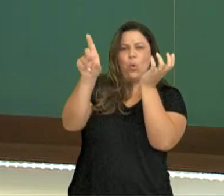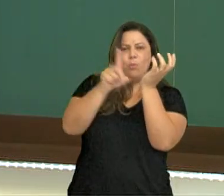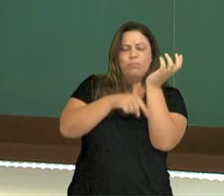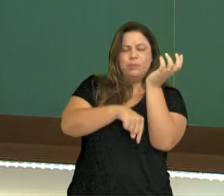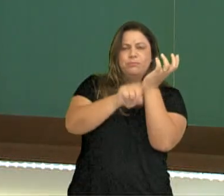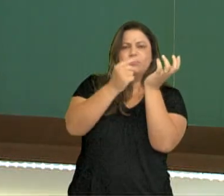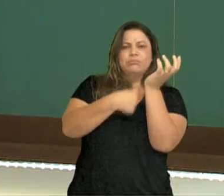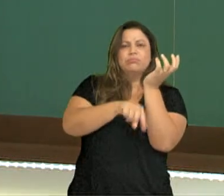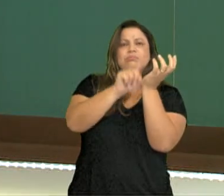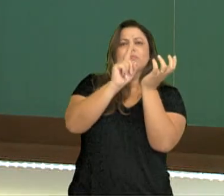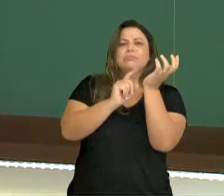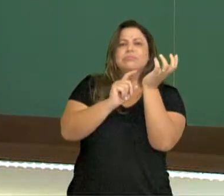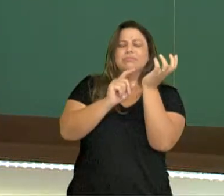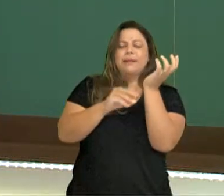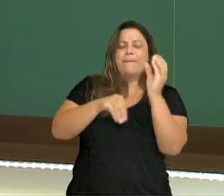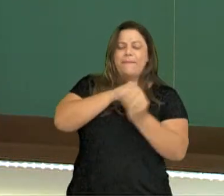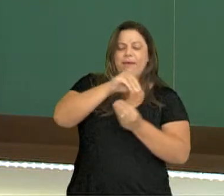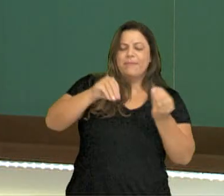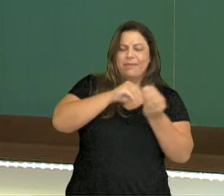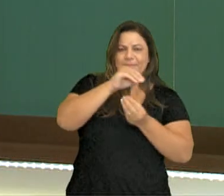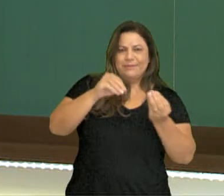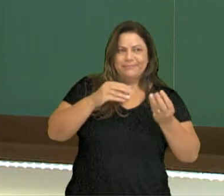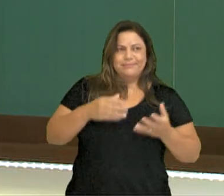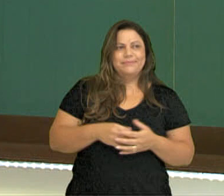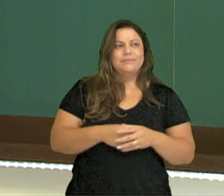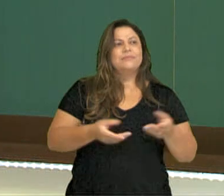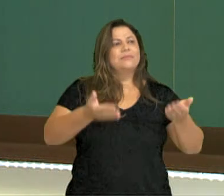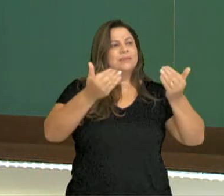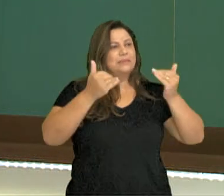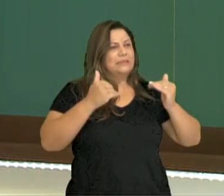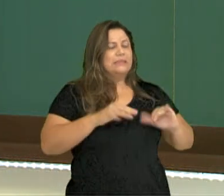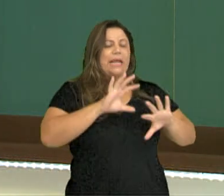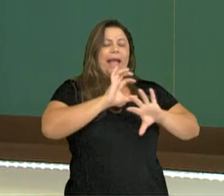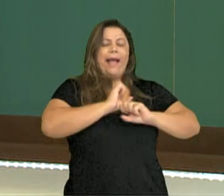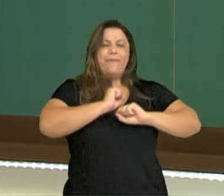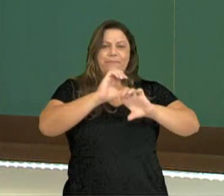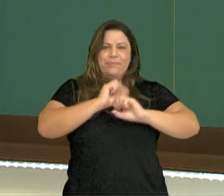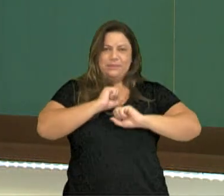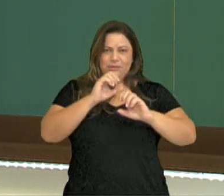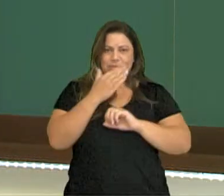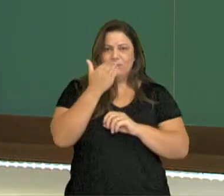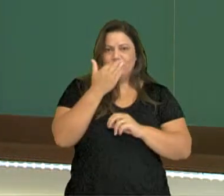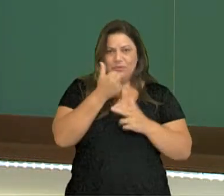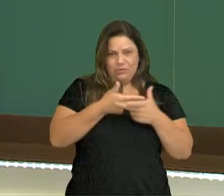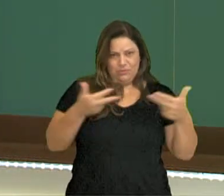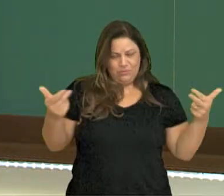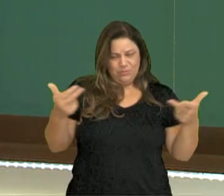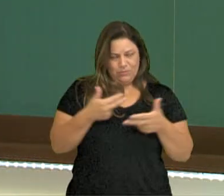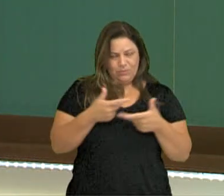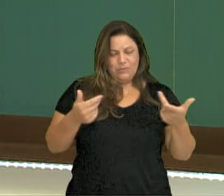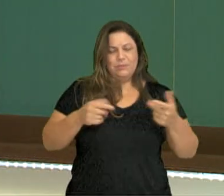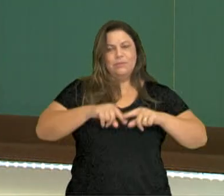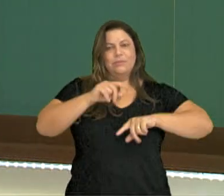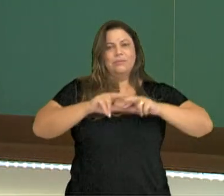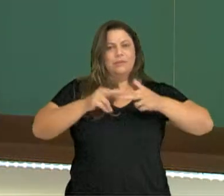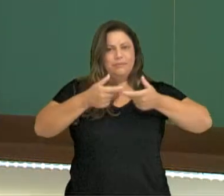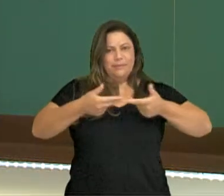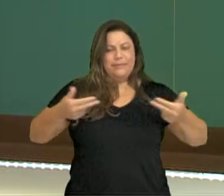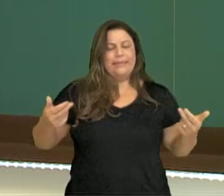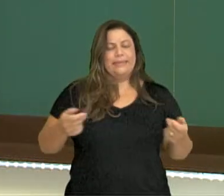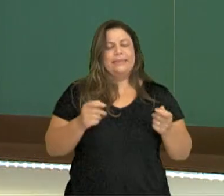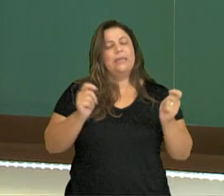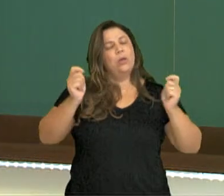isso? São algas que conseguem fazer tanto o processo de absorção do alimento, da matéria orgânica, ou fazem